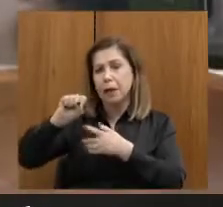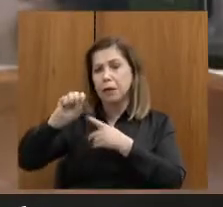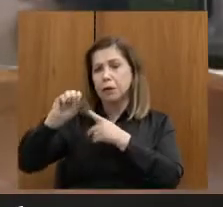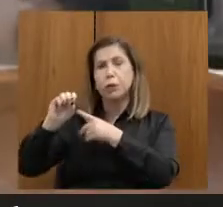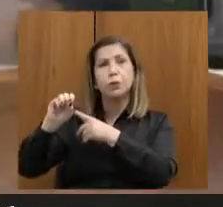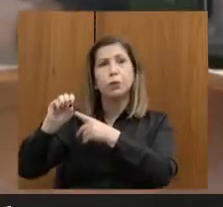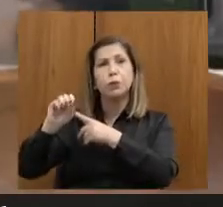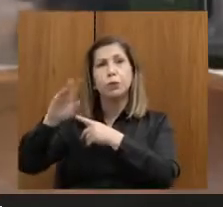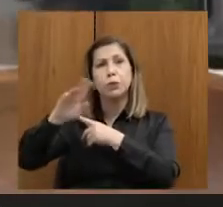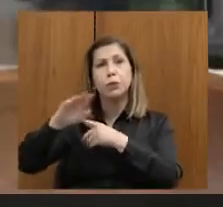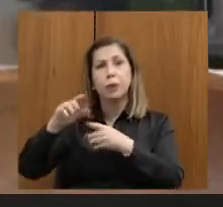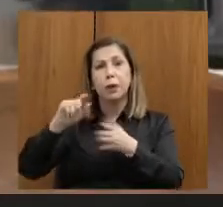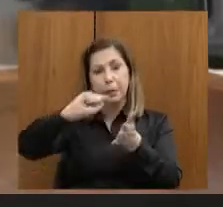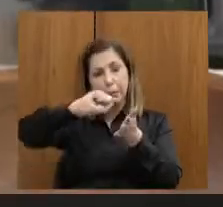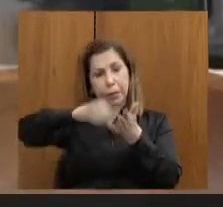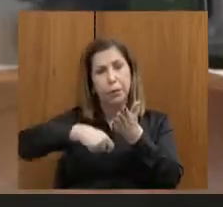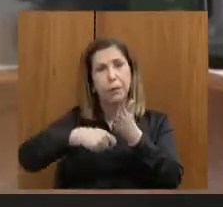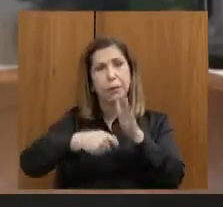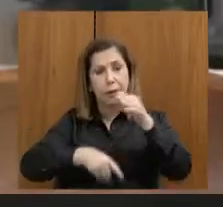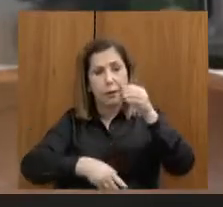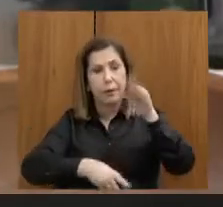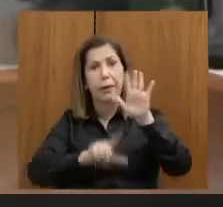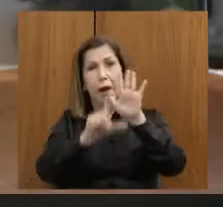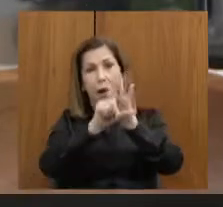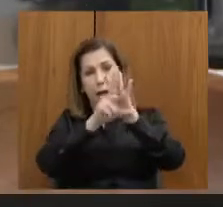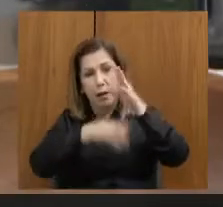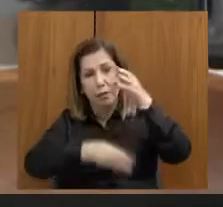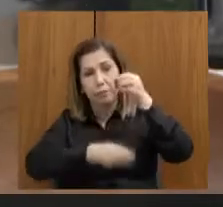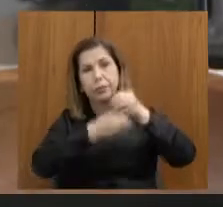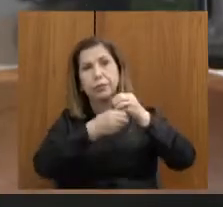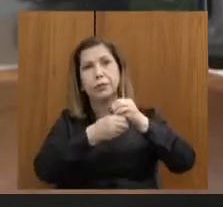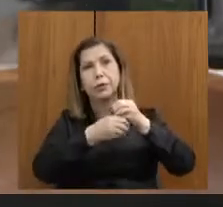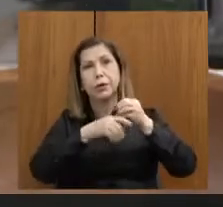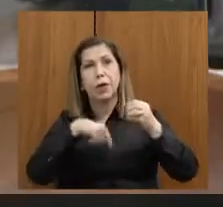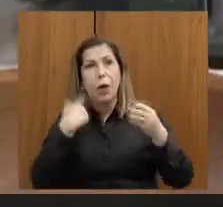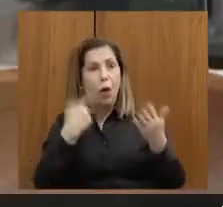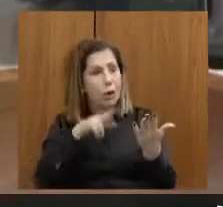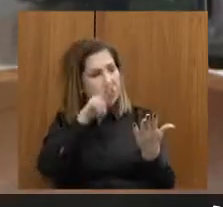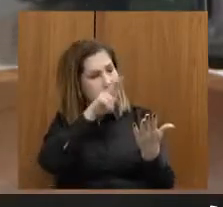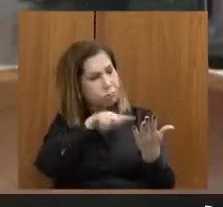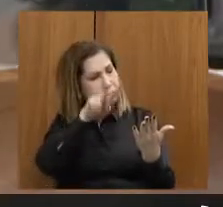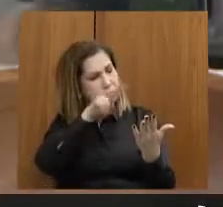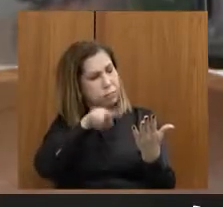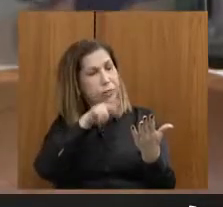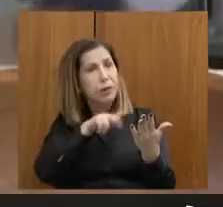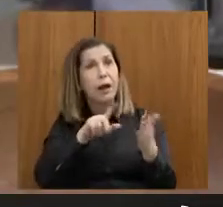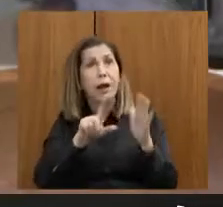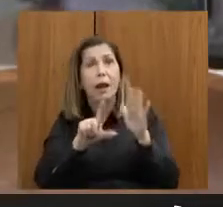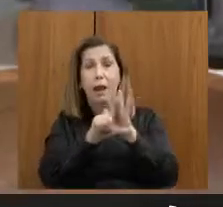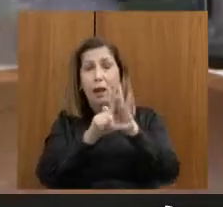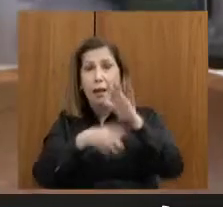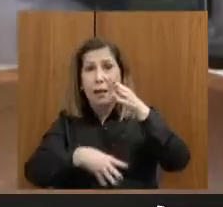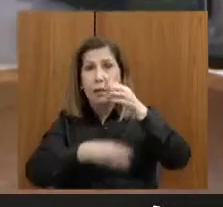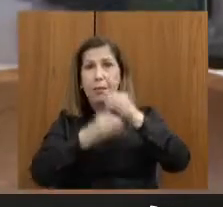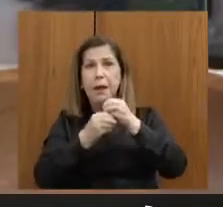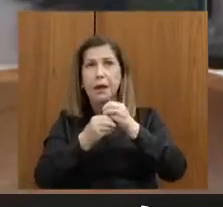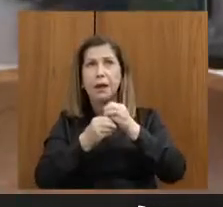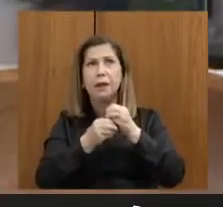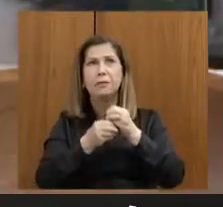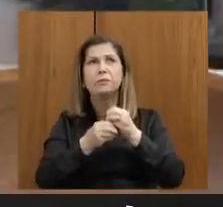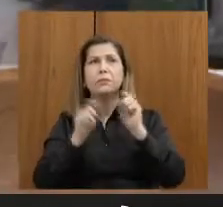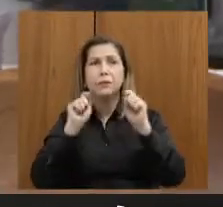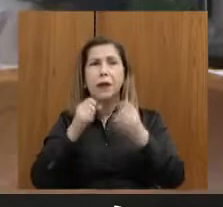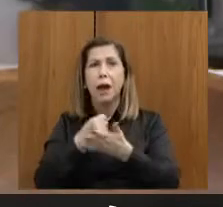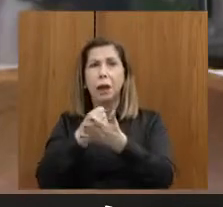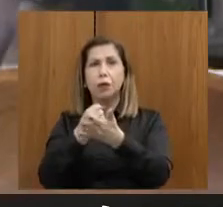contemplado aprovado numa emenda parlamentar e nós demos amo essa emenda ela iria atender mais de